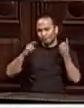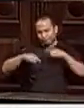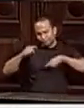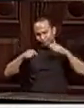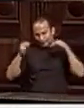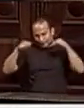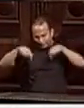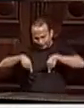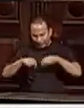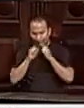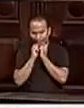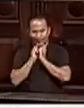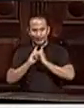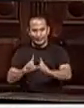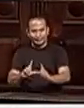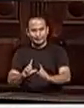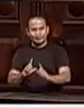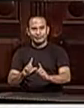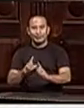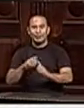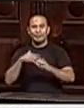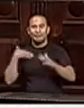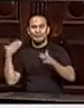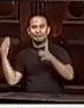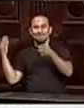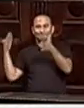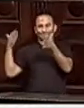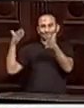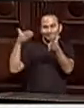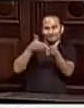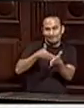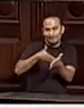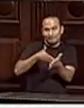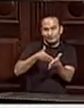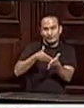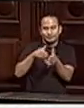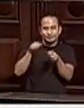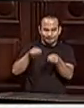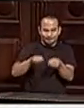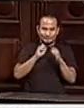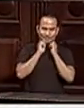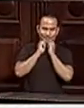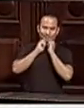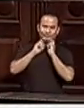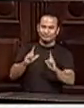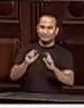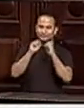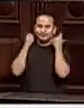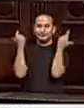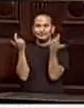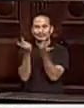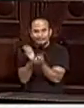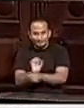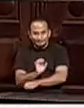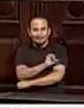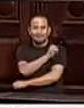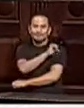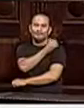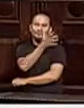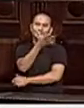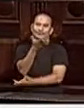casa, ela atinge em cheio esta casa, a Assembleia Legislativa do Estado do Rio de